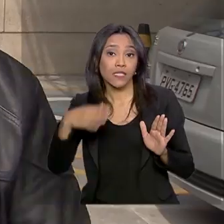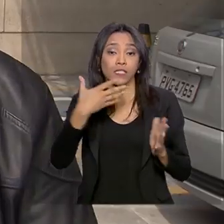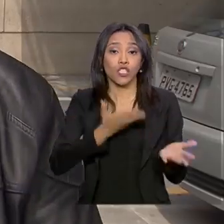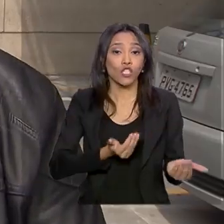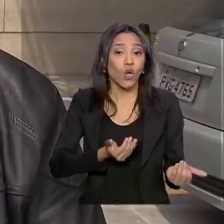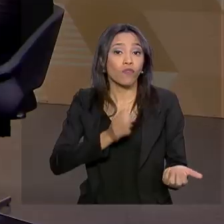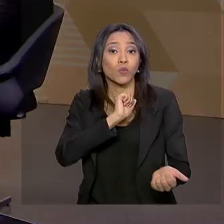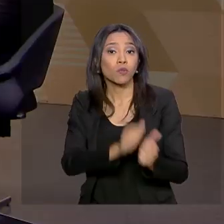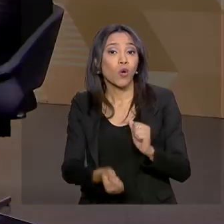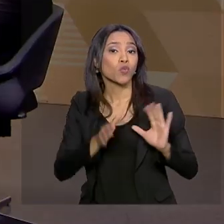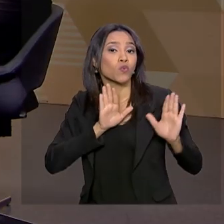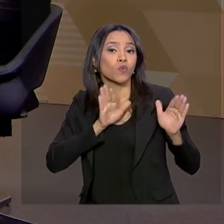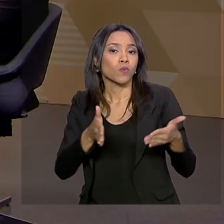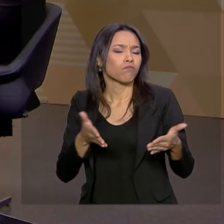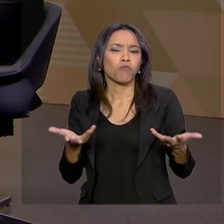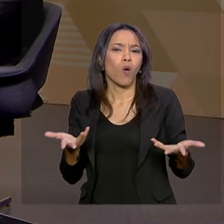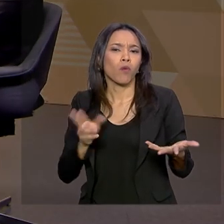no esporte.